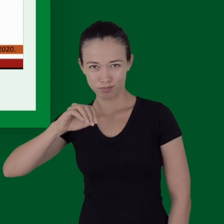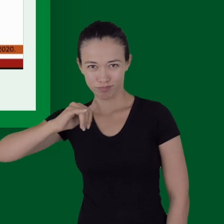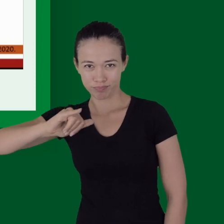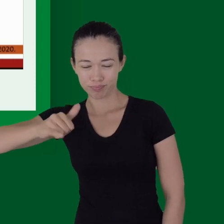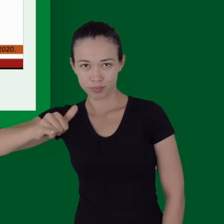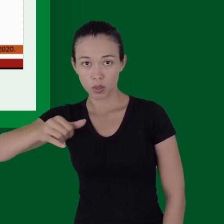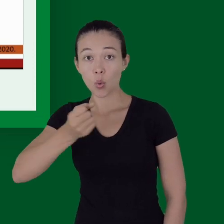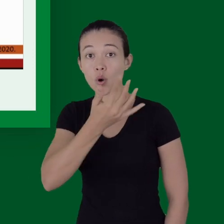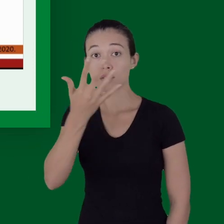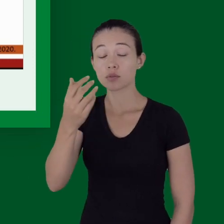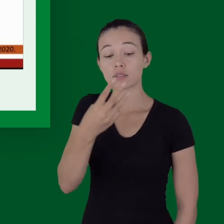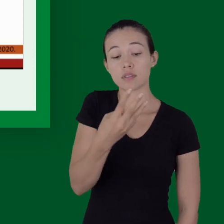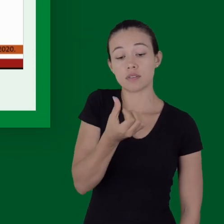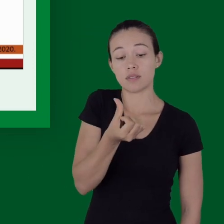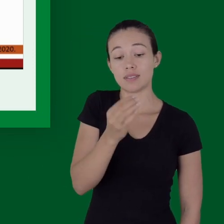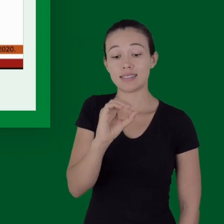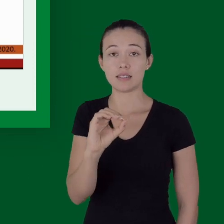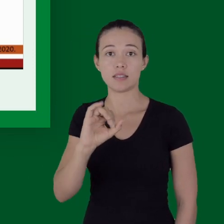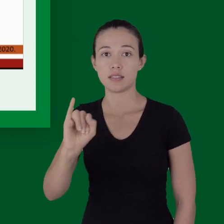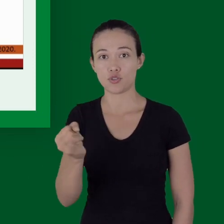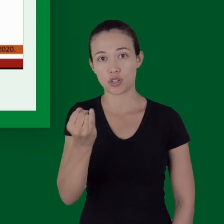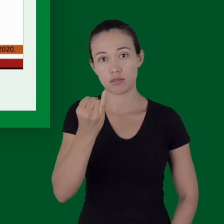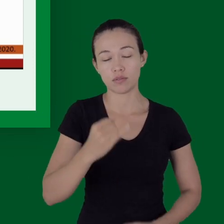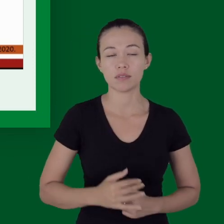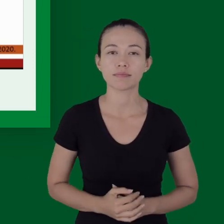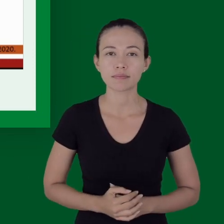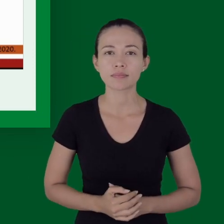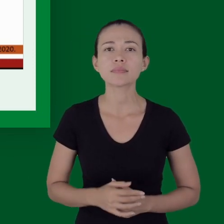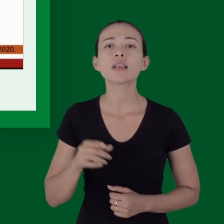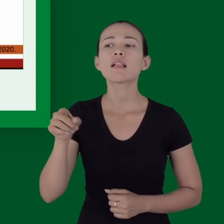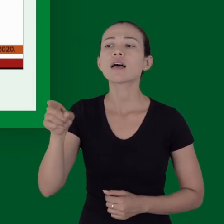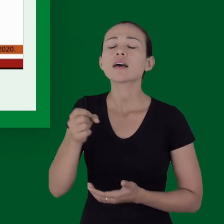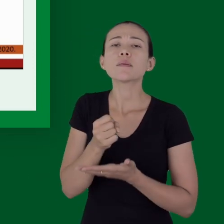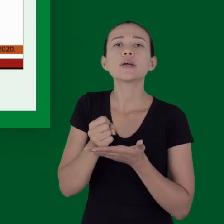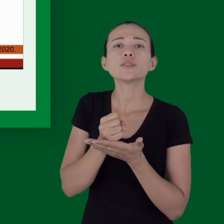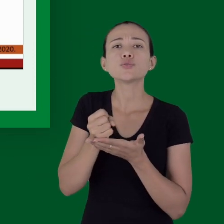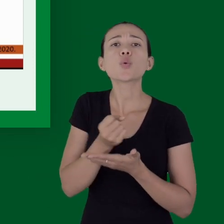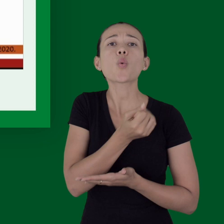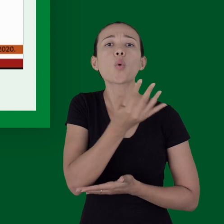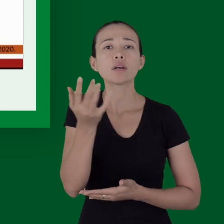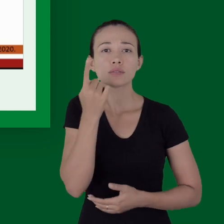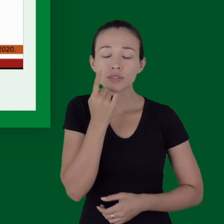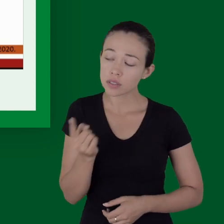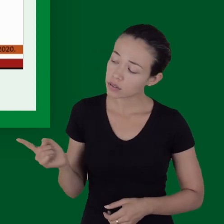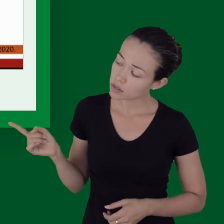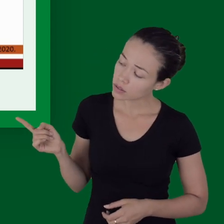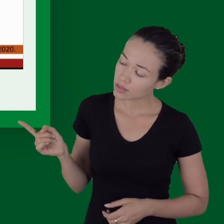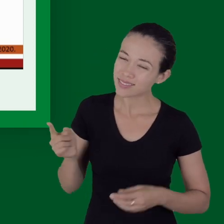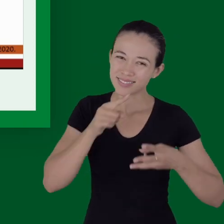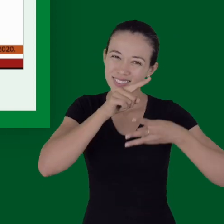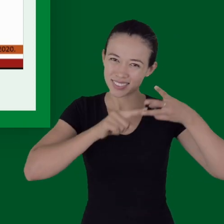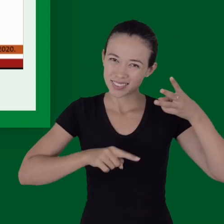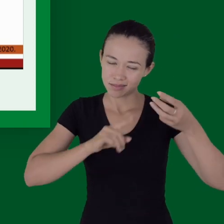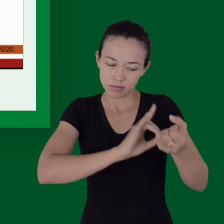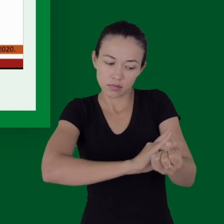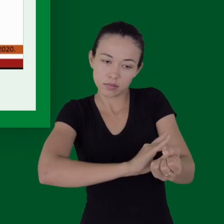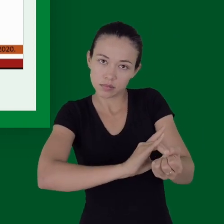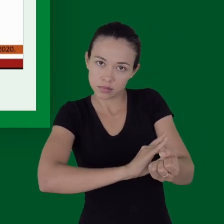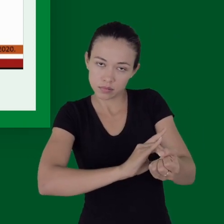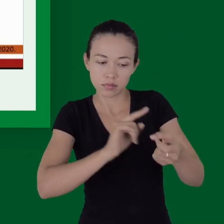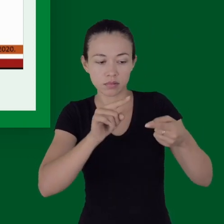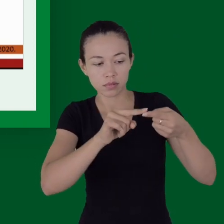joules. No tratamento medicamentoso, a dose de epinefrina 1 mg a cada 3 a 5